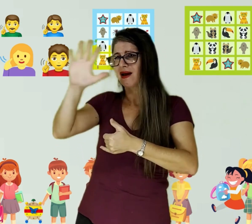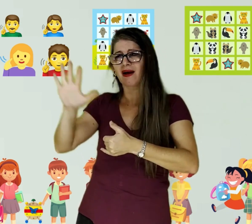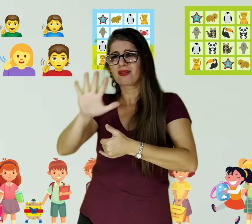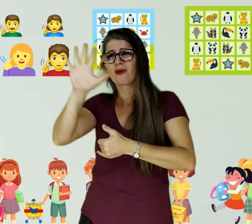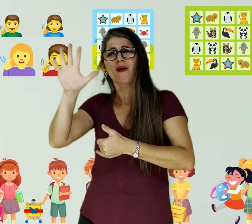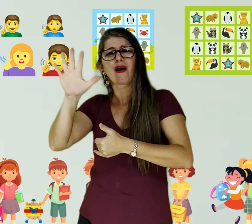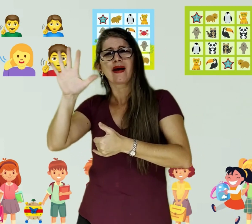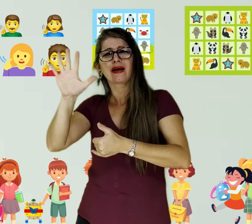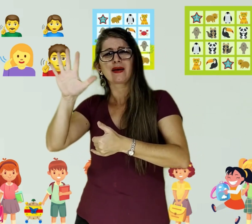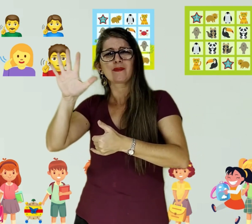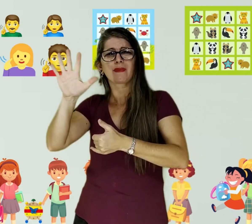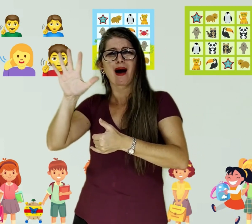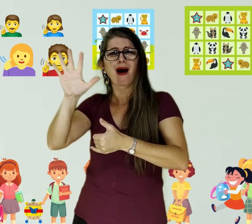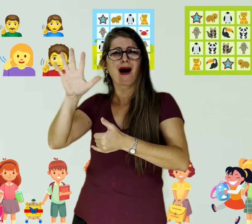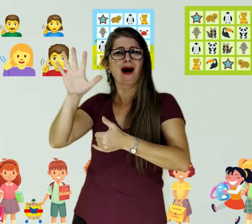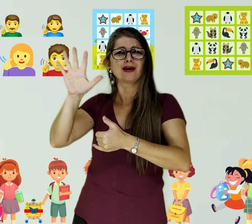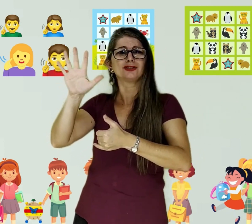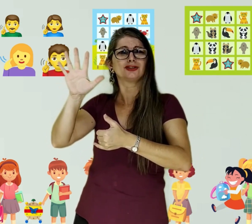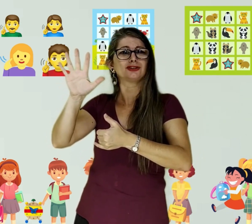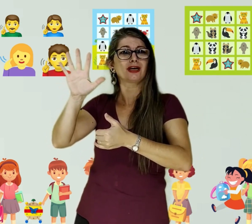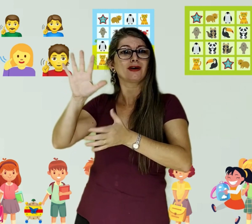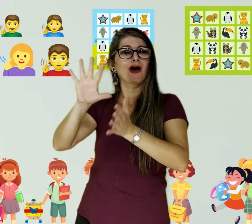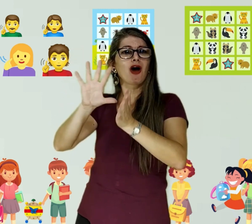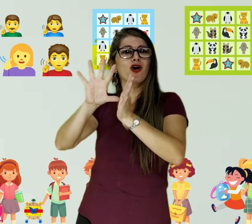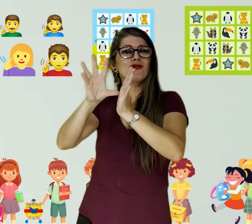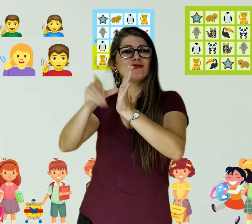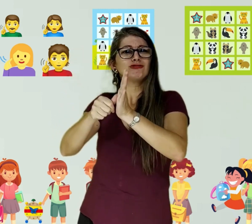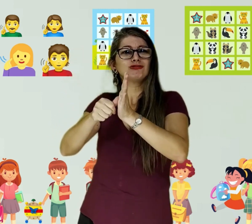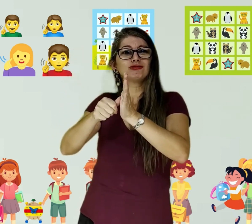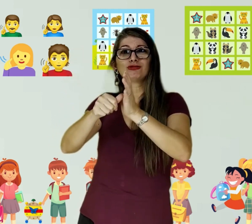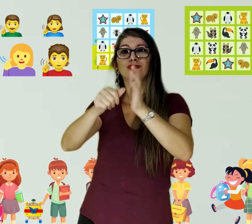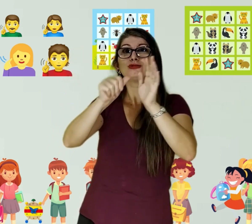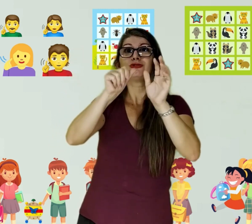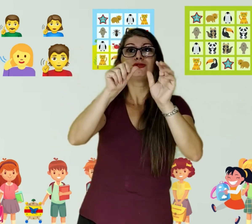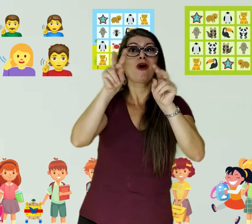muitos brinquedos, imagens.